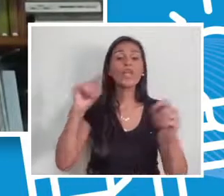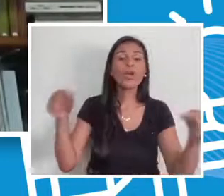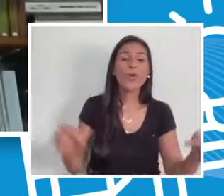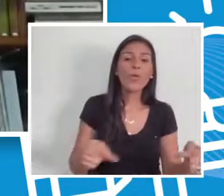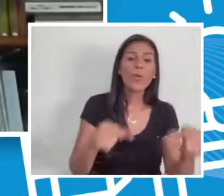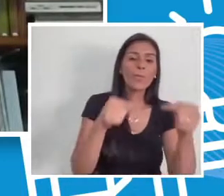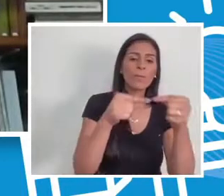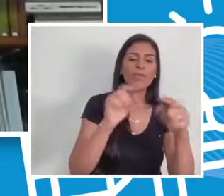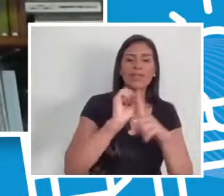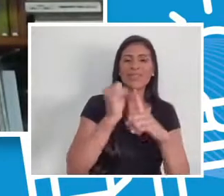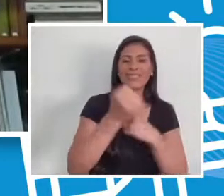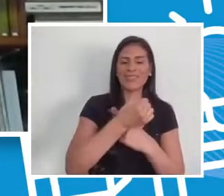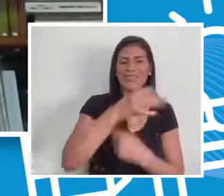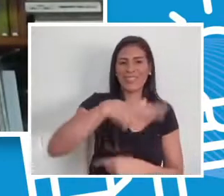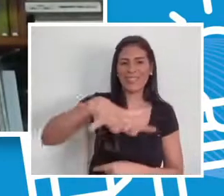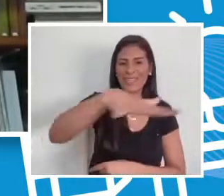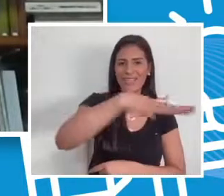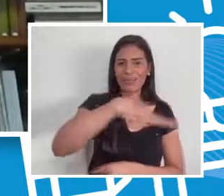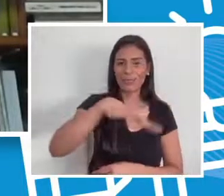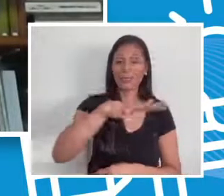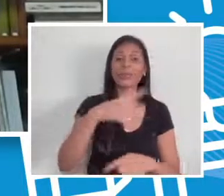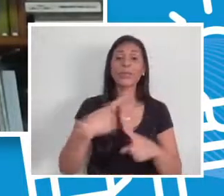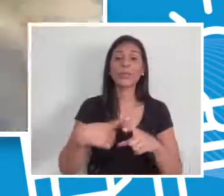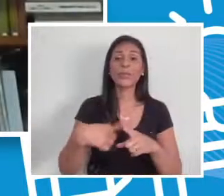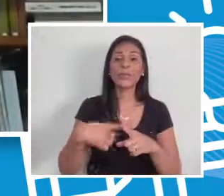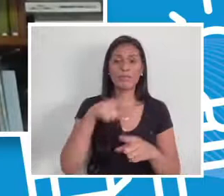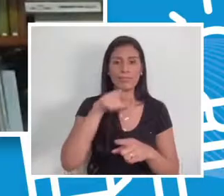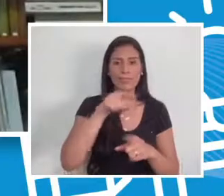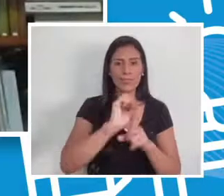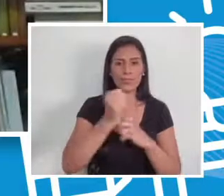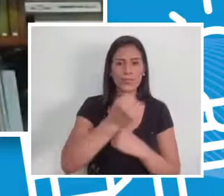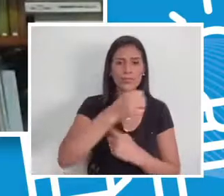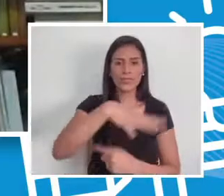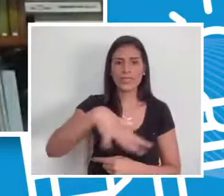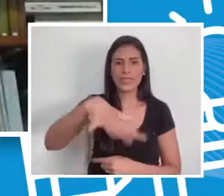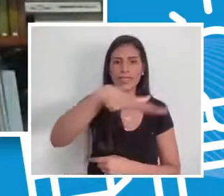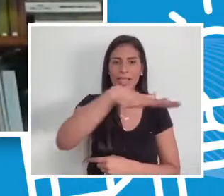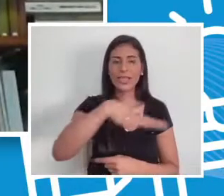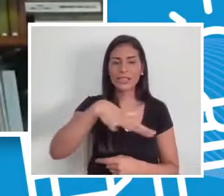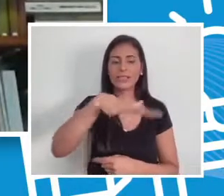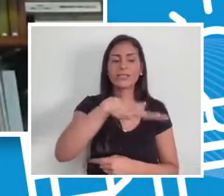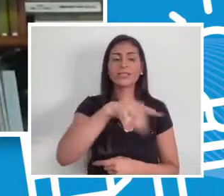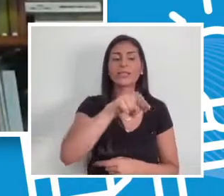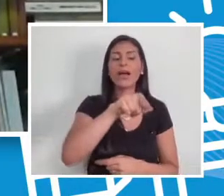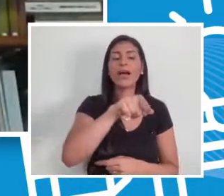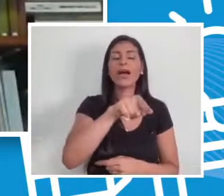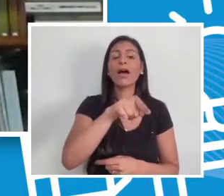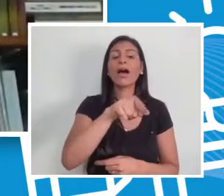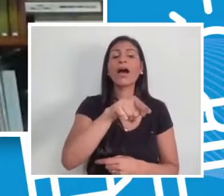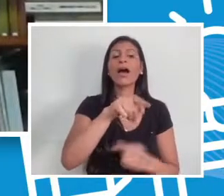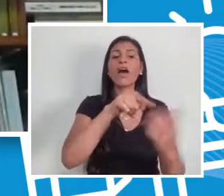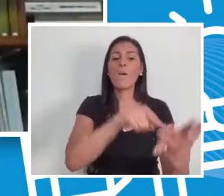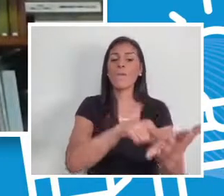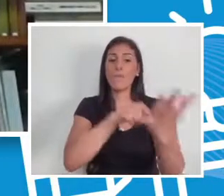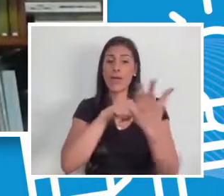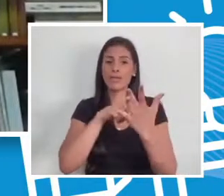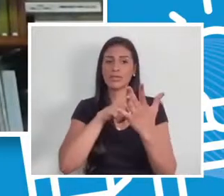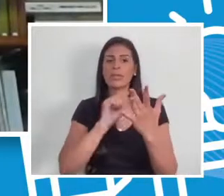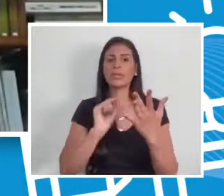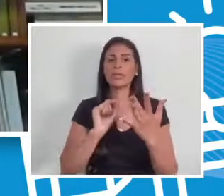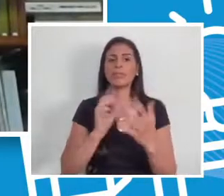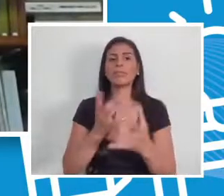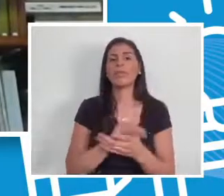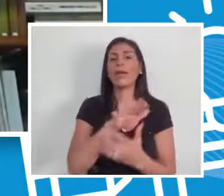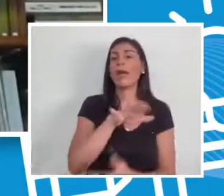sociedade me diz o seguinte, a sociedade diz para o sistema educacional o seguinte: é preciso aprender